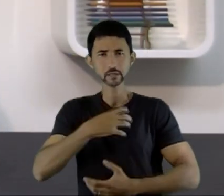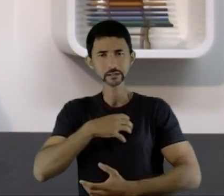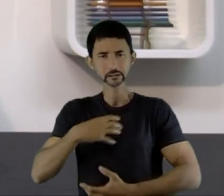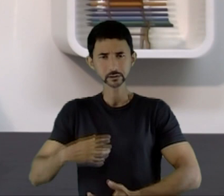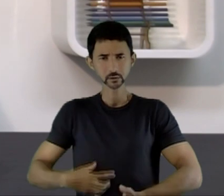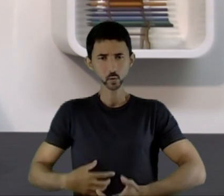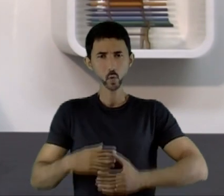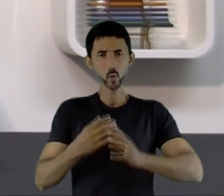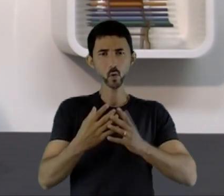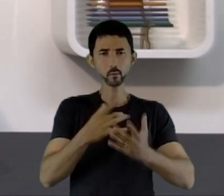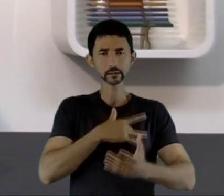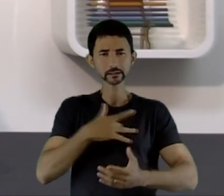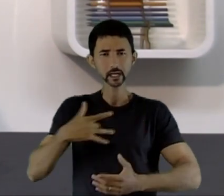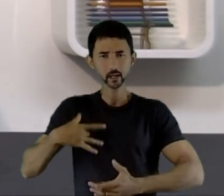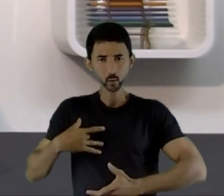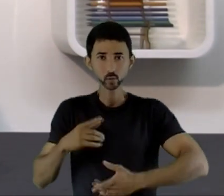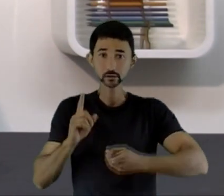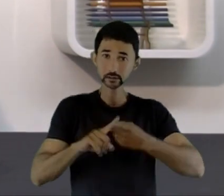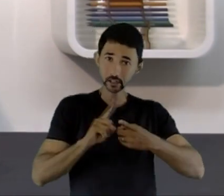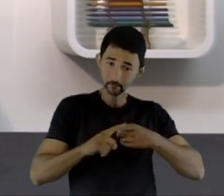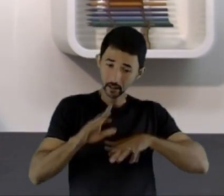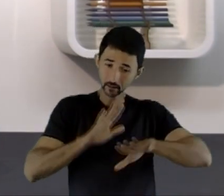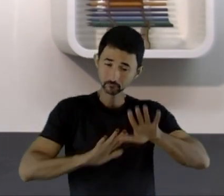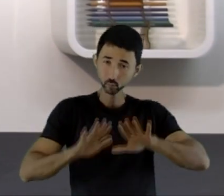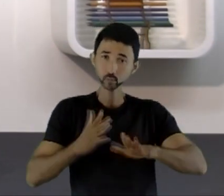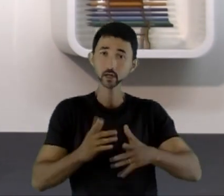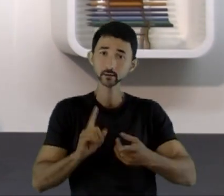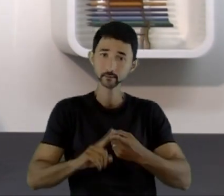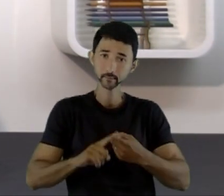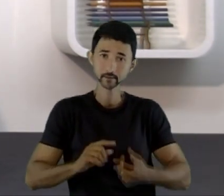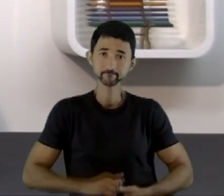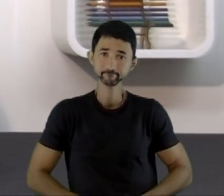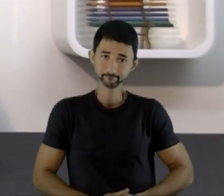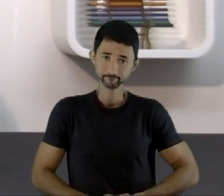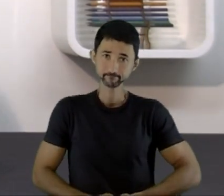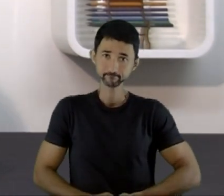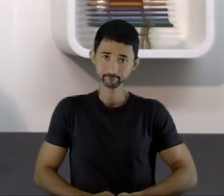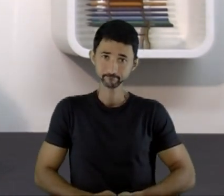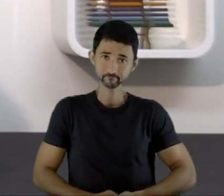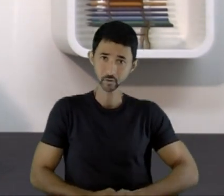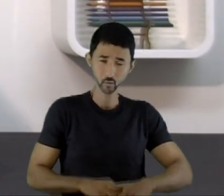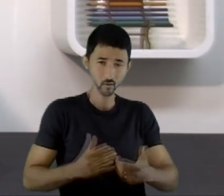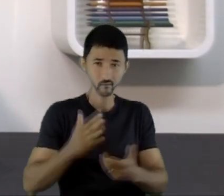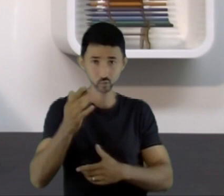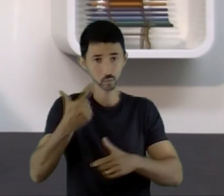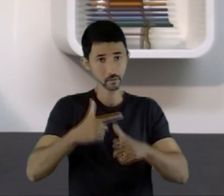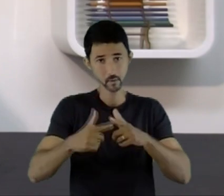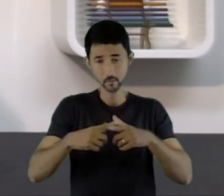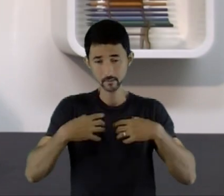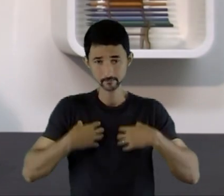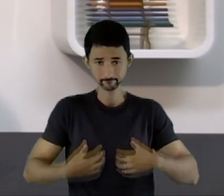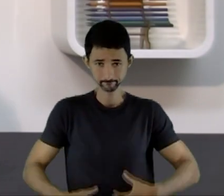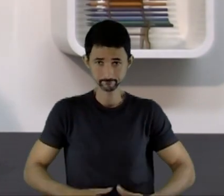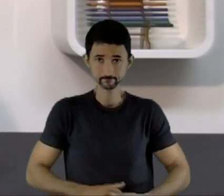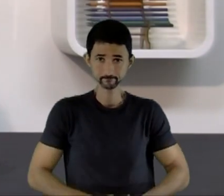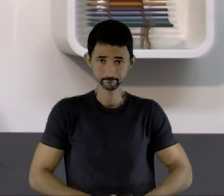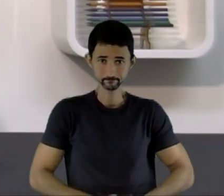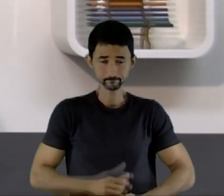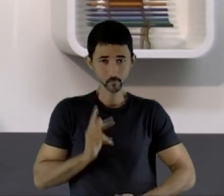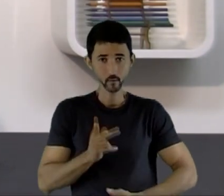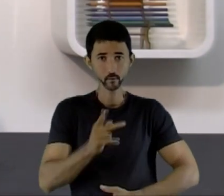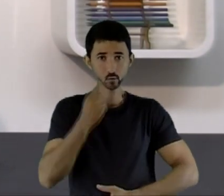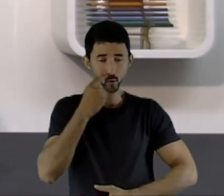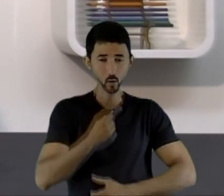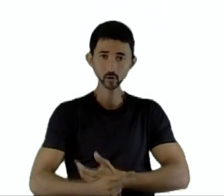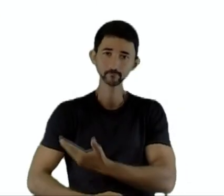física ela também seja bem cuidada. Ou quem sabe até para a gente nem ter problema de saúde física, não é? Vamos